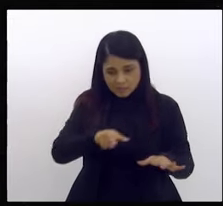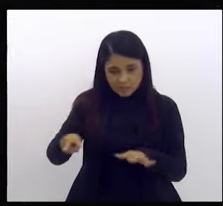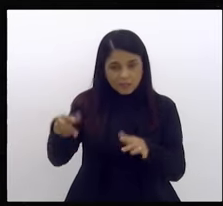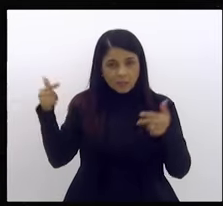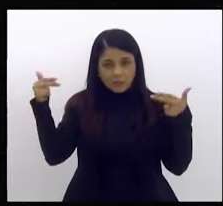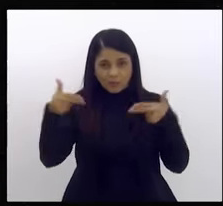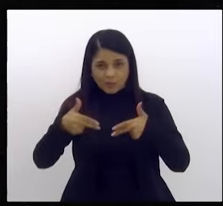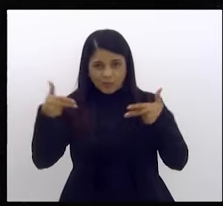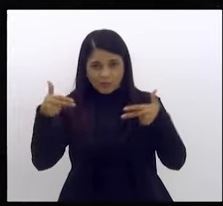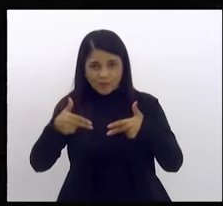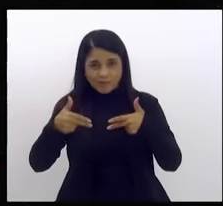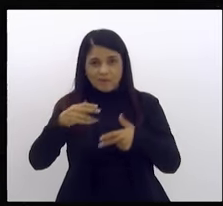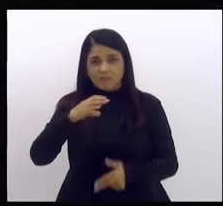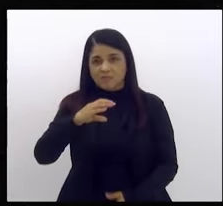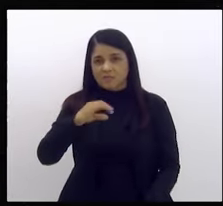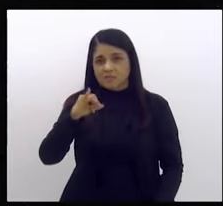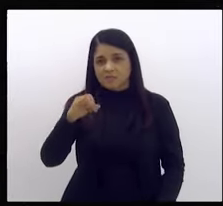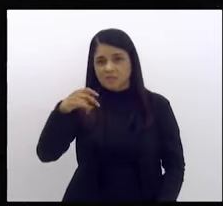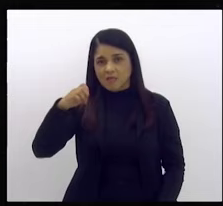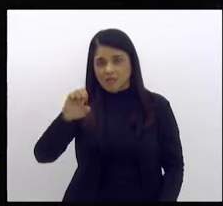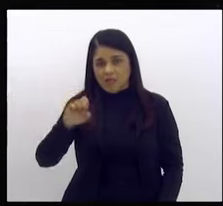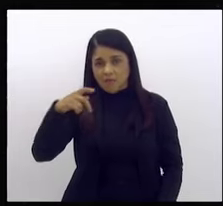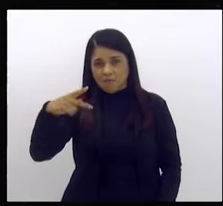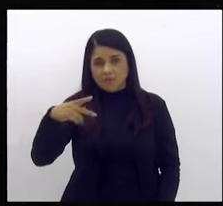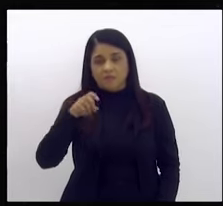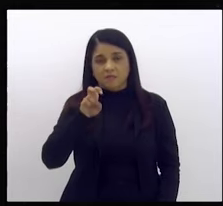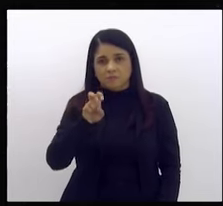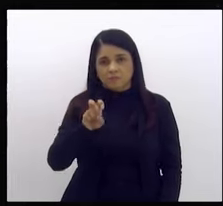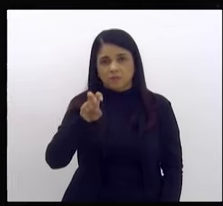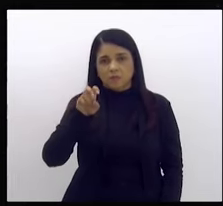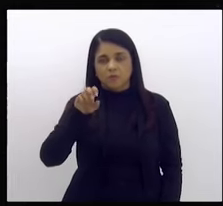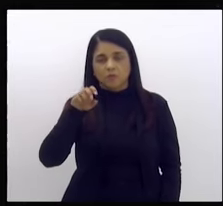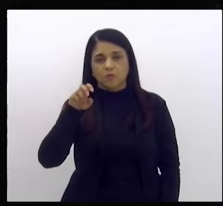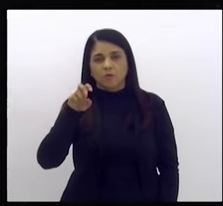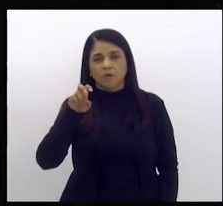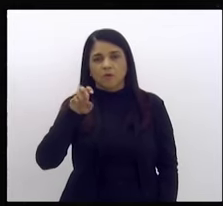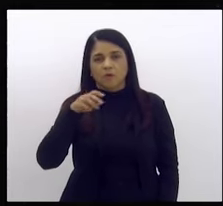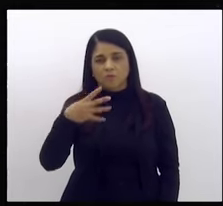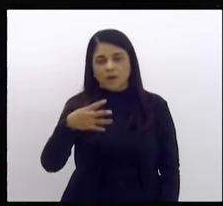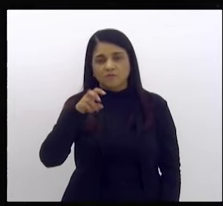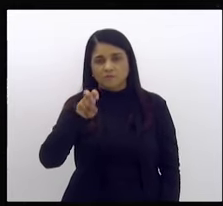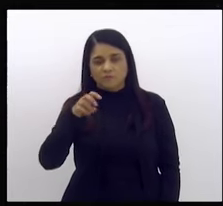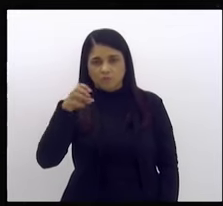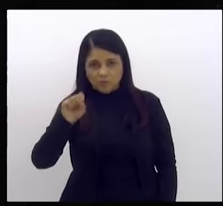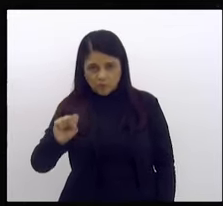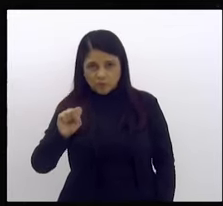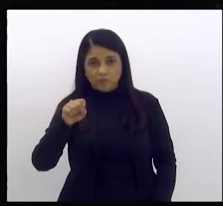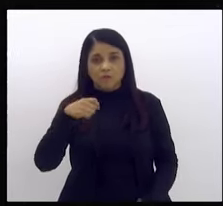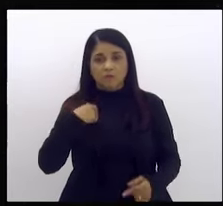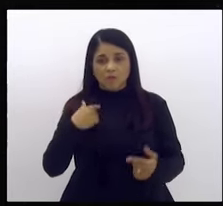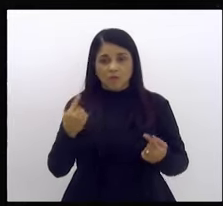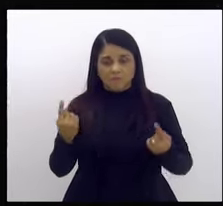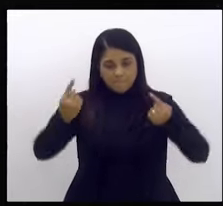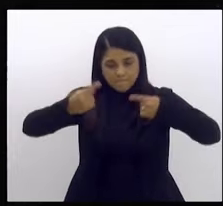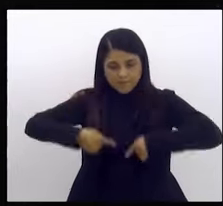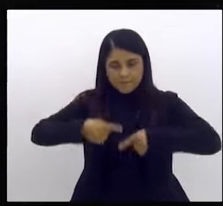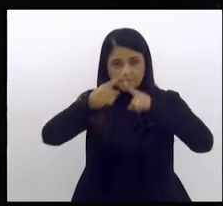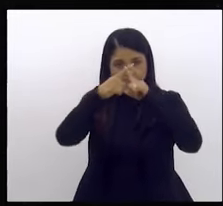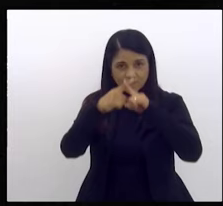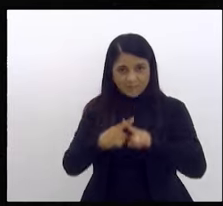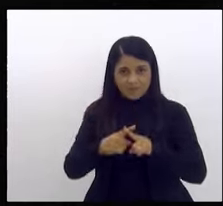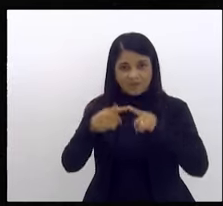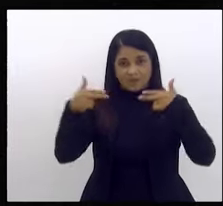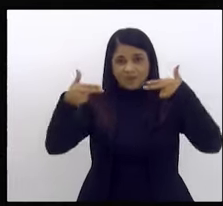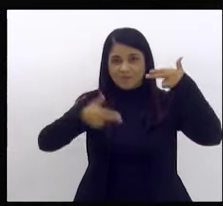hip-hop, no CIEP 458, lá em Cabo Frio, uma parceria com a Batalha do Forte, uma oficina ocorre nesse